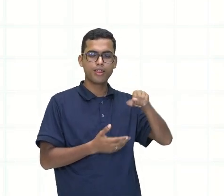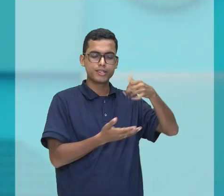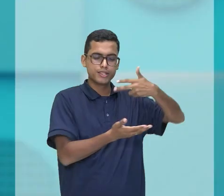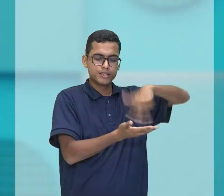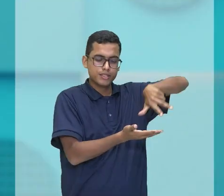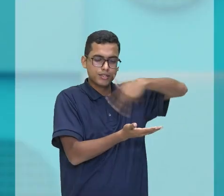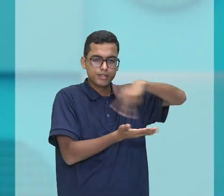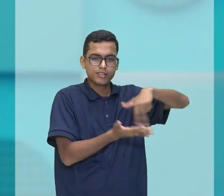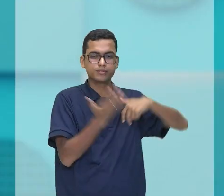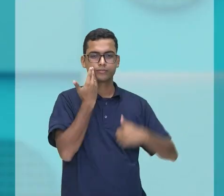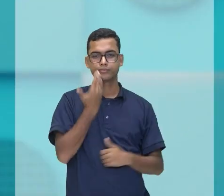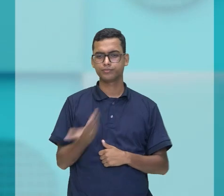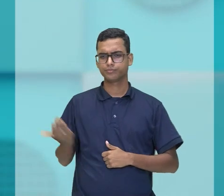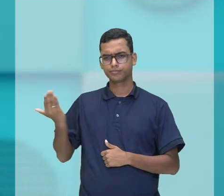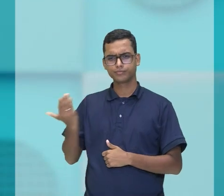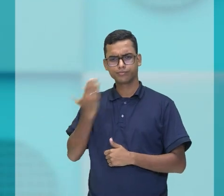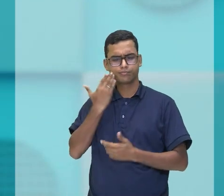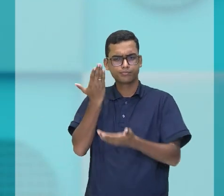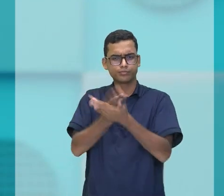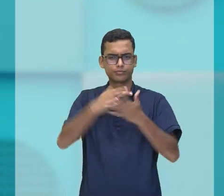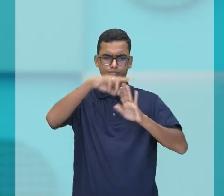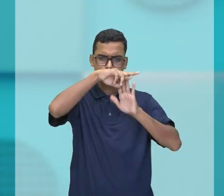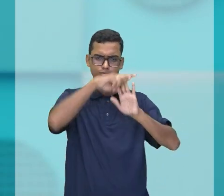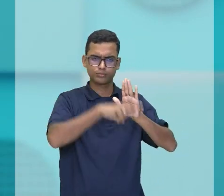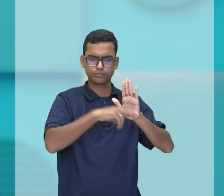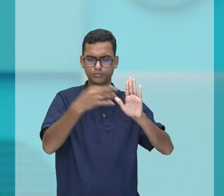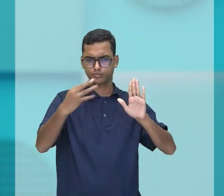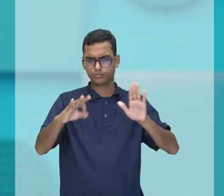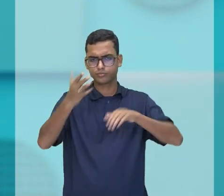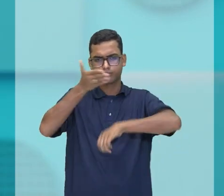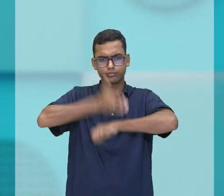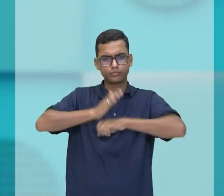né? Na prática, ok?